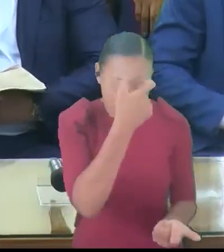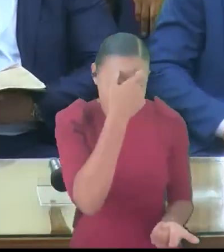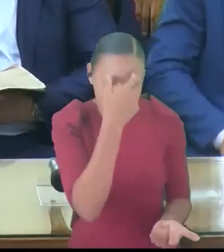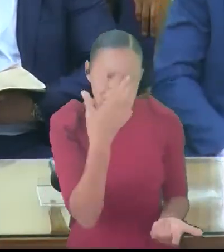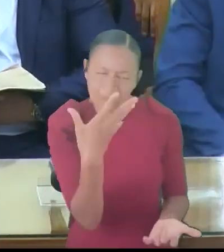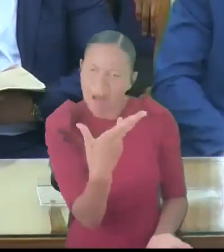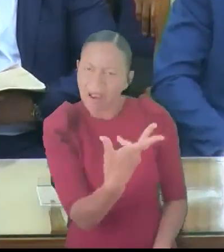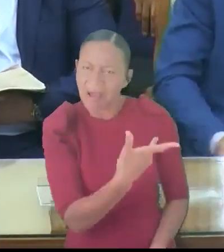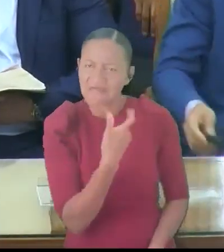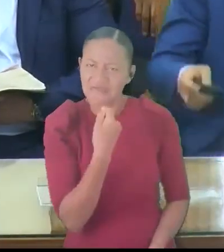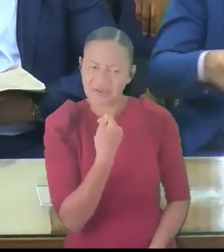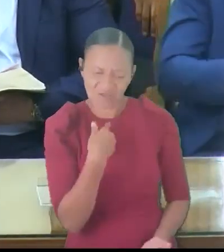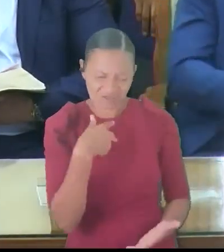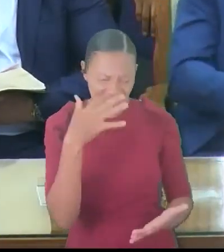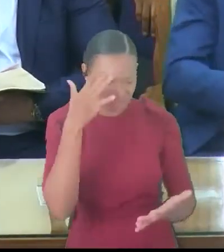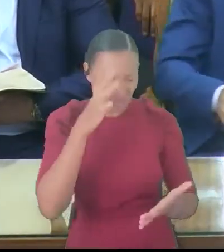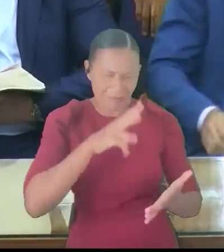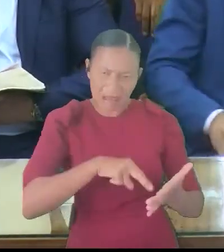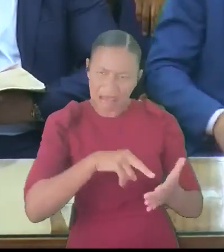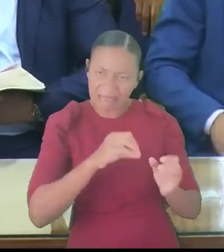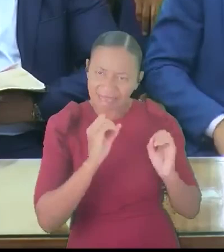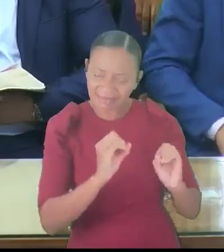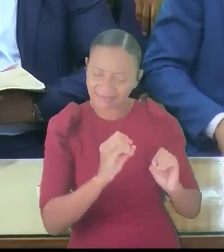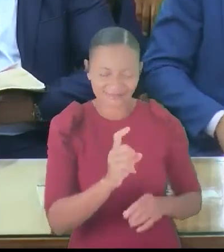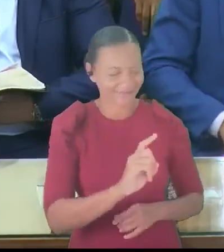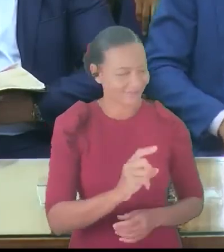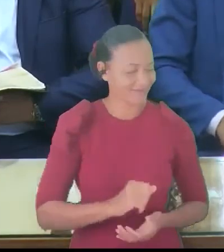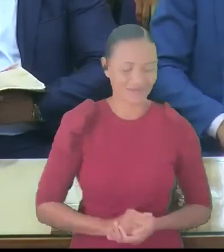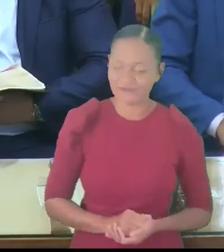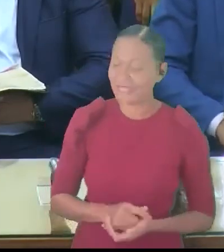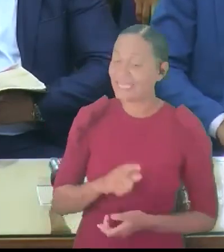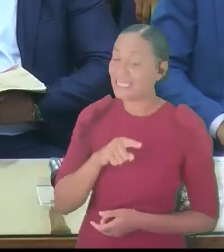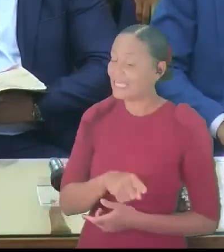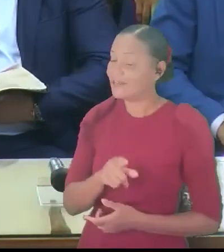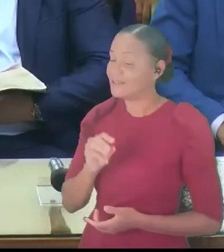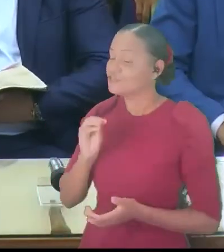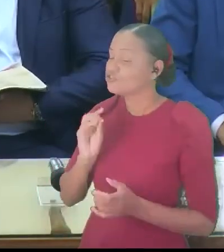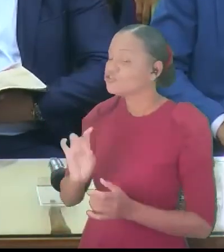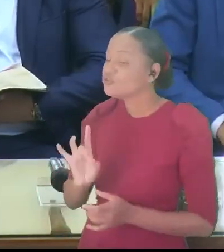analfabeto. Era não, meu irmão, ele era iletrado.